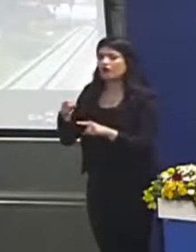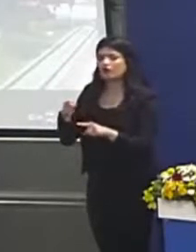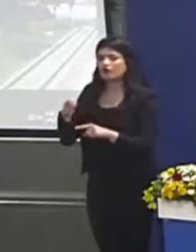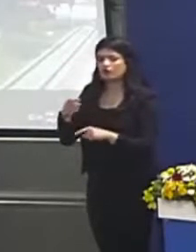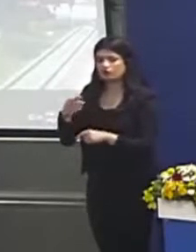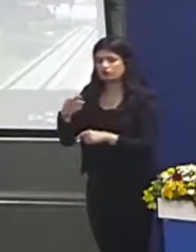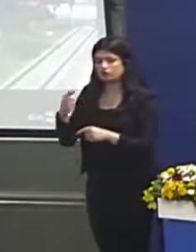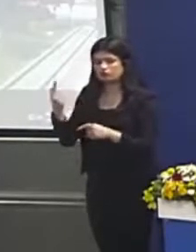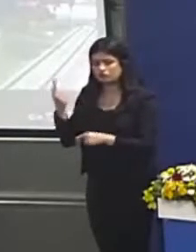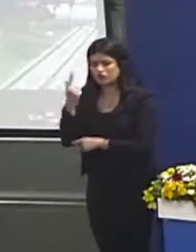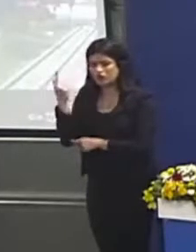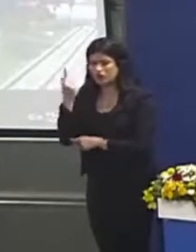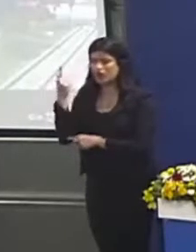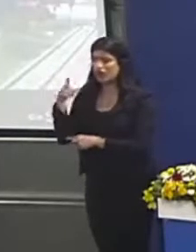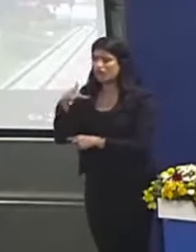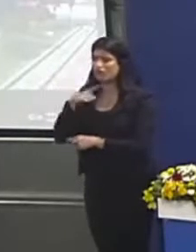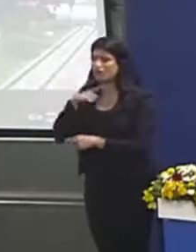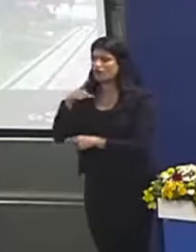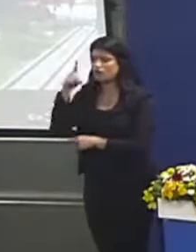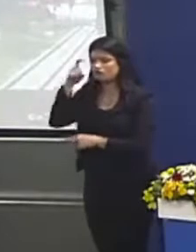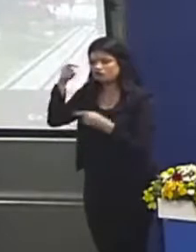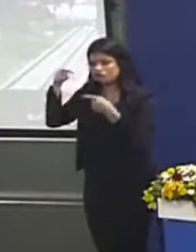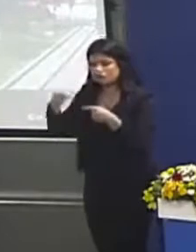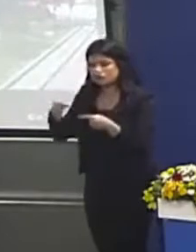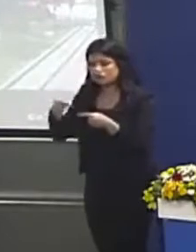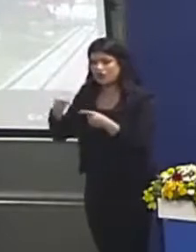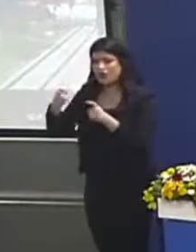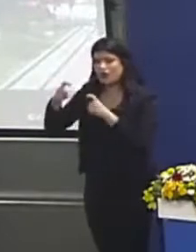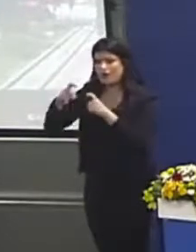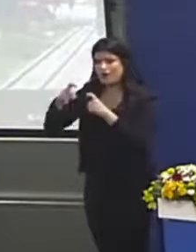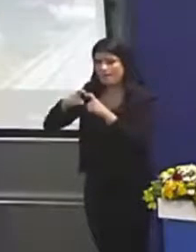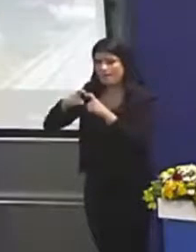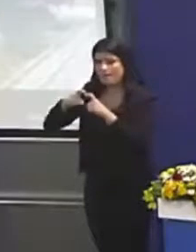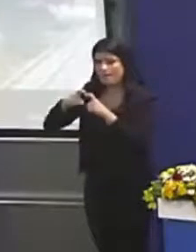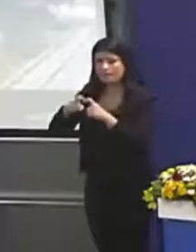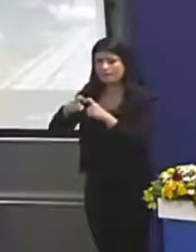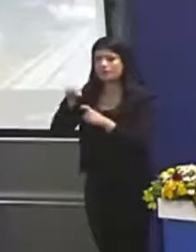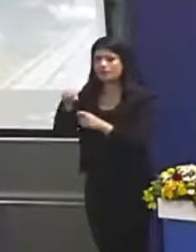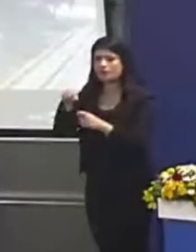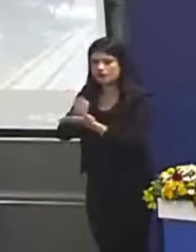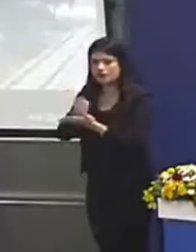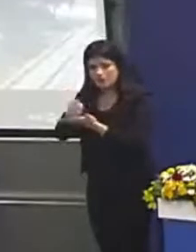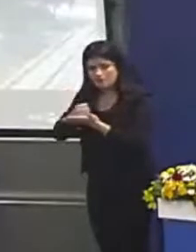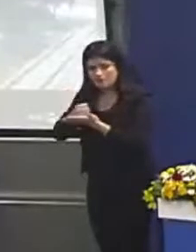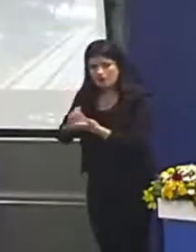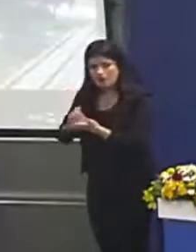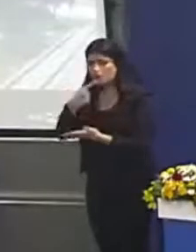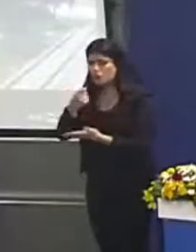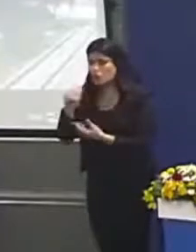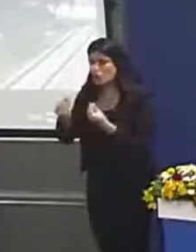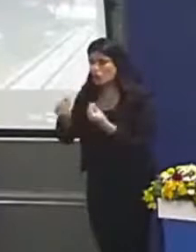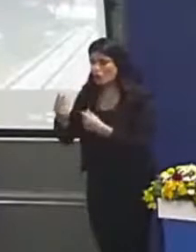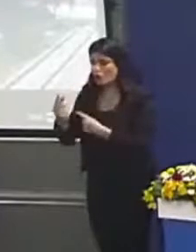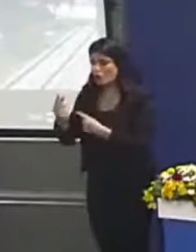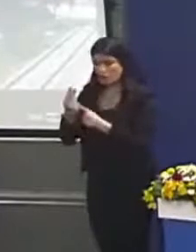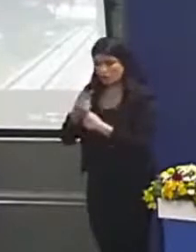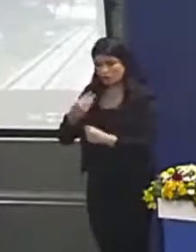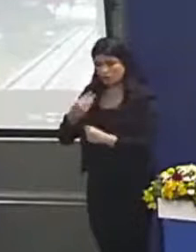ao enfrentamento contra a medicalização e manicomialização das vidas e pela